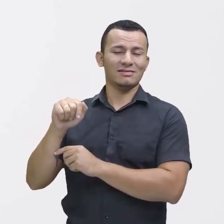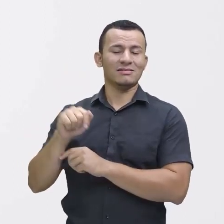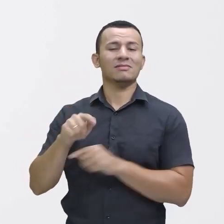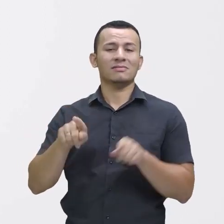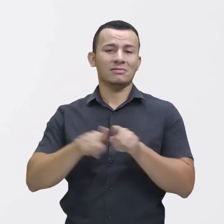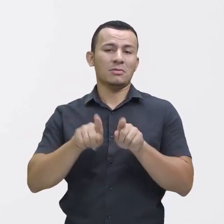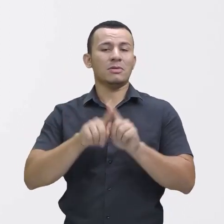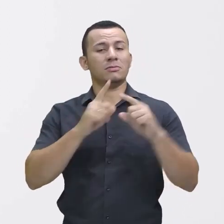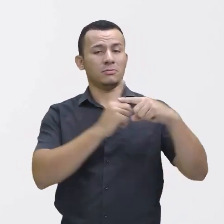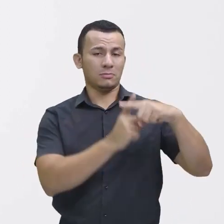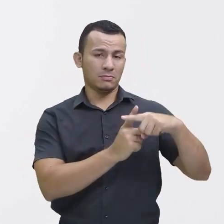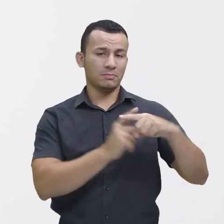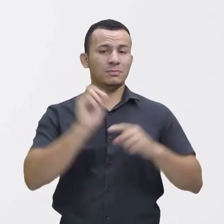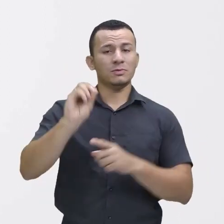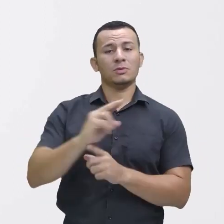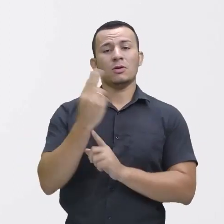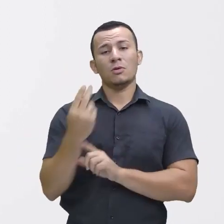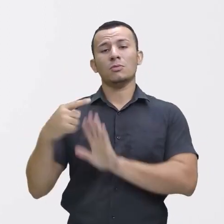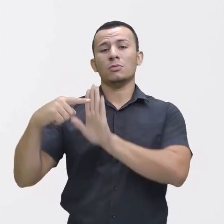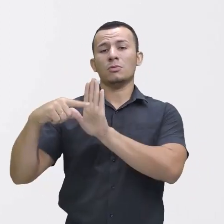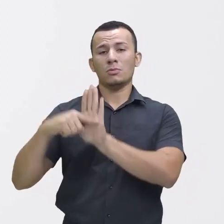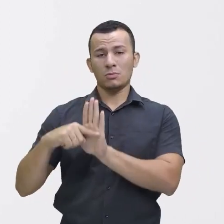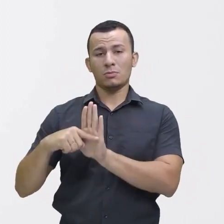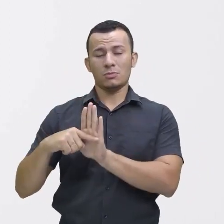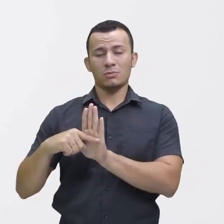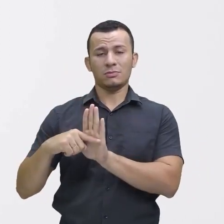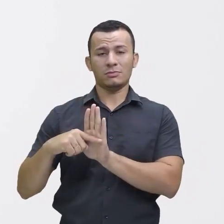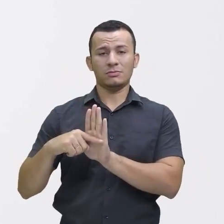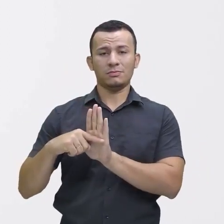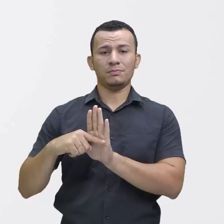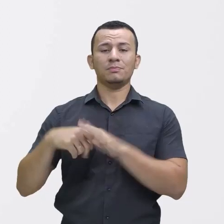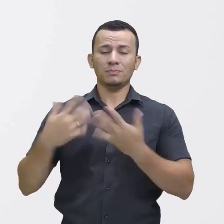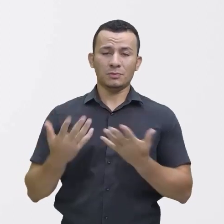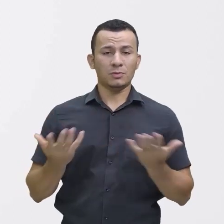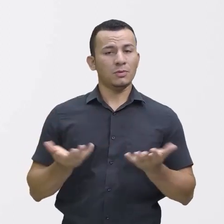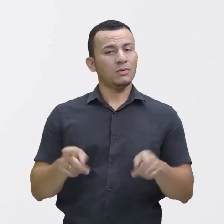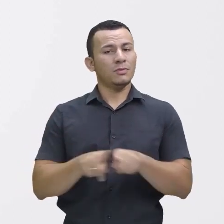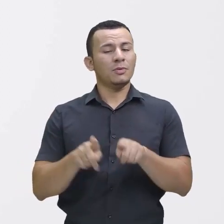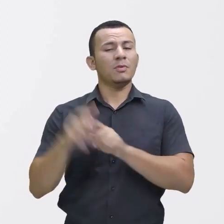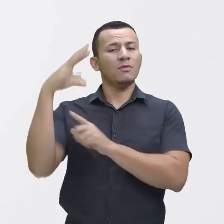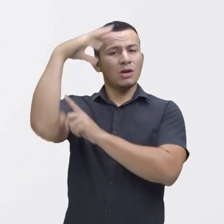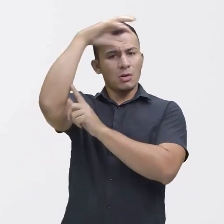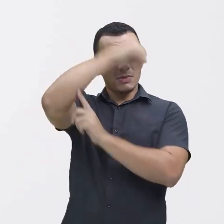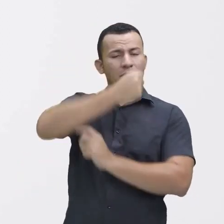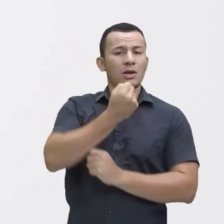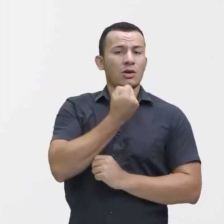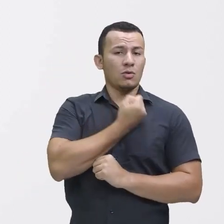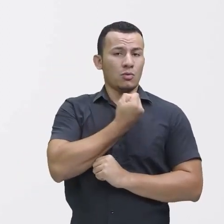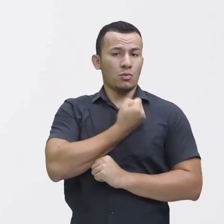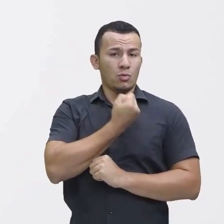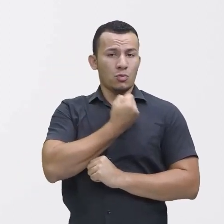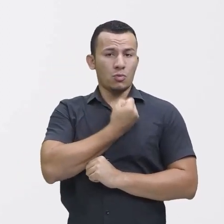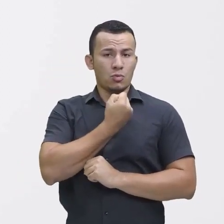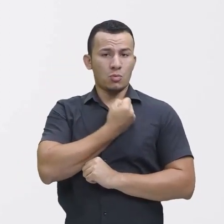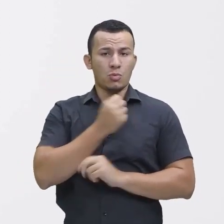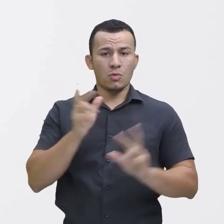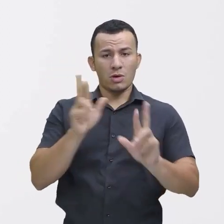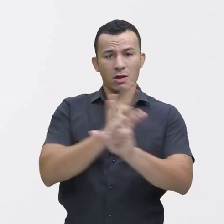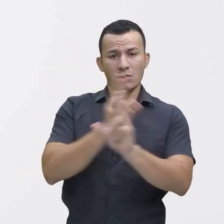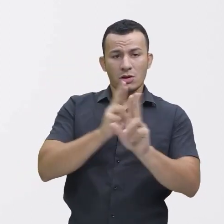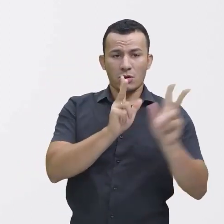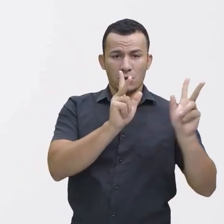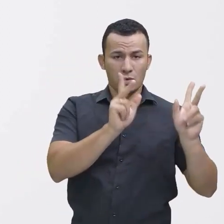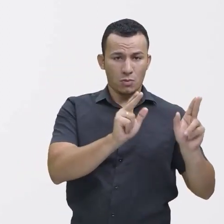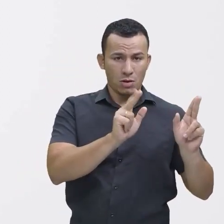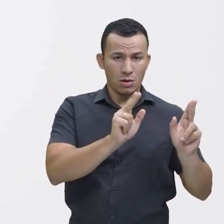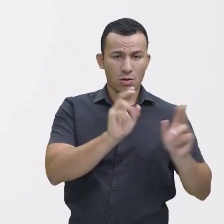das adições quanto das subtrações. Vamos aprender sentenças com relações de igualdade